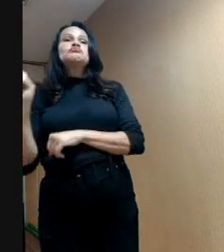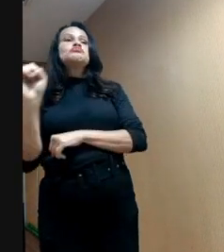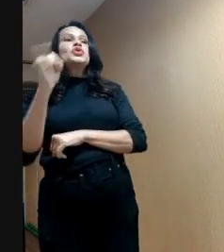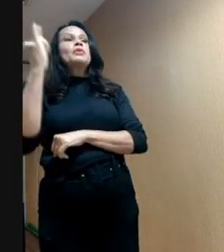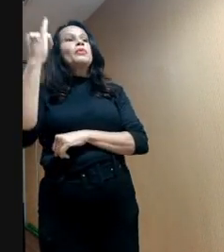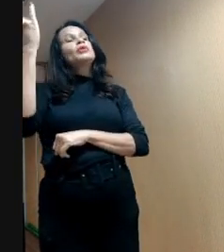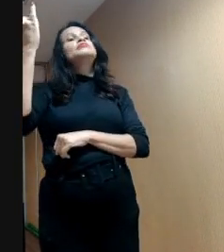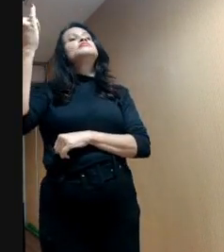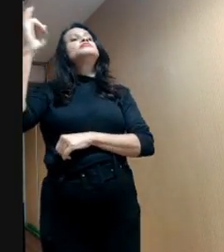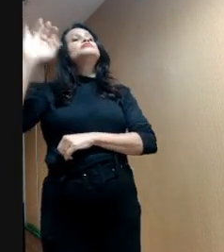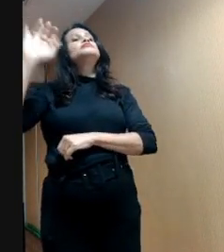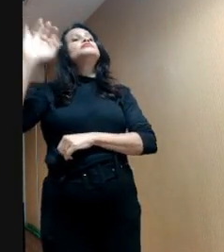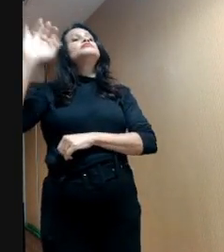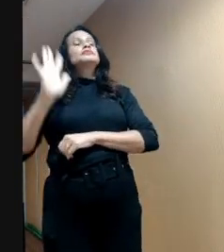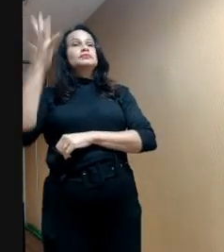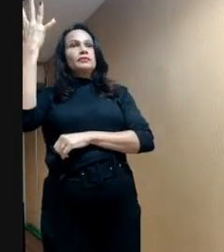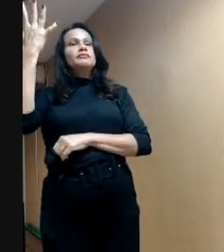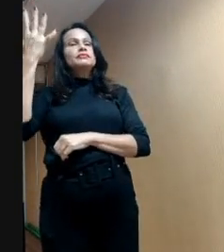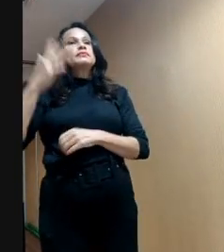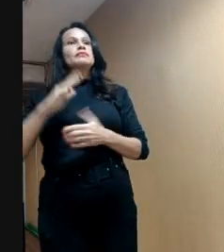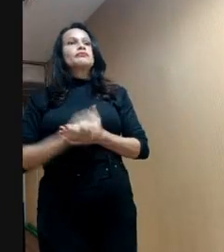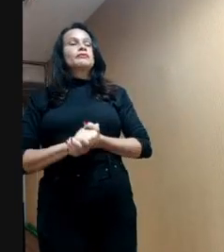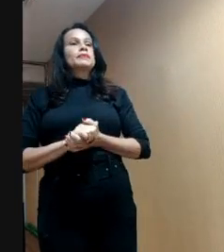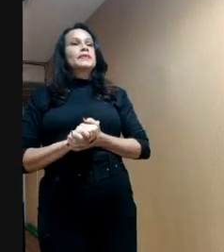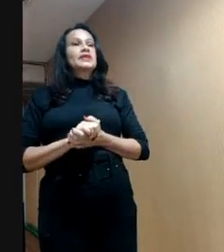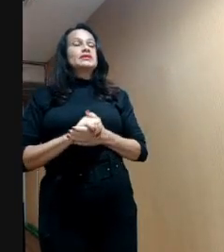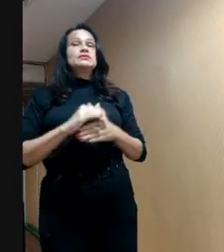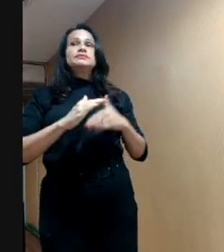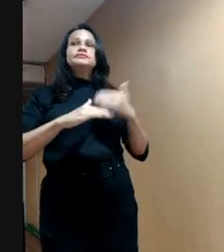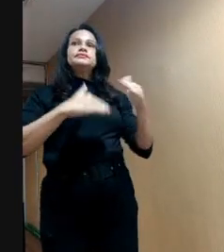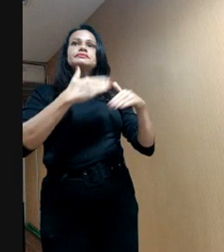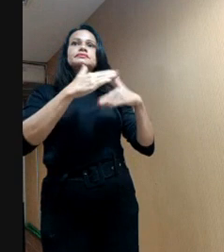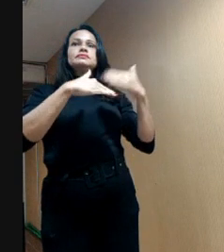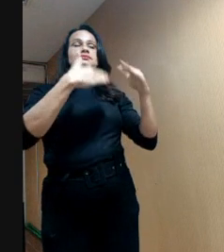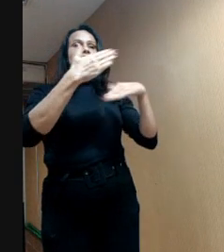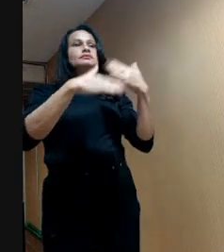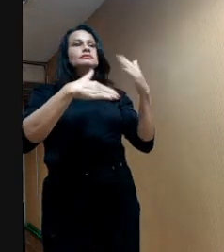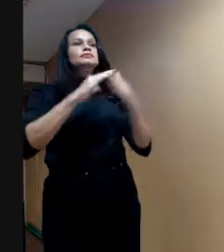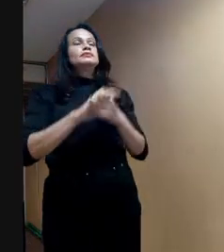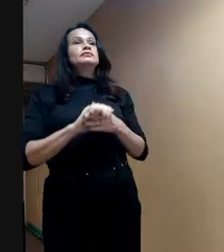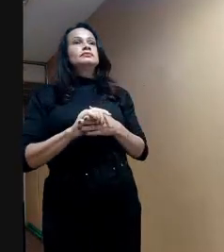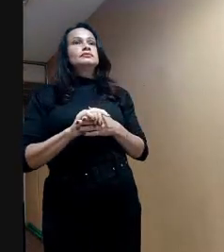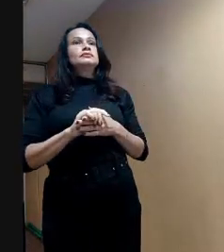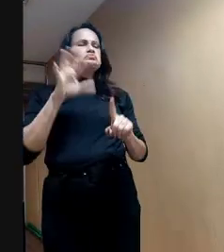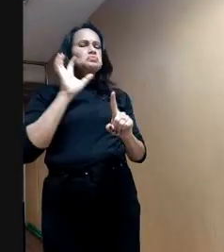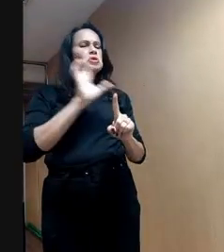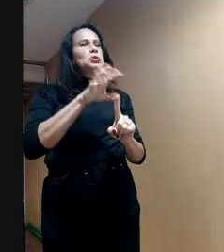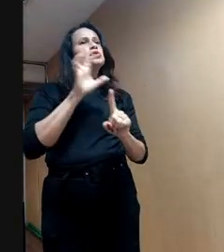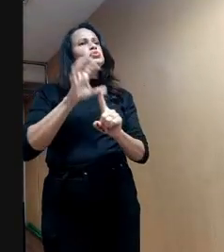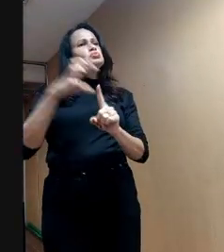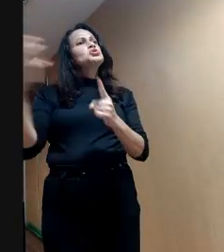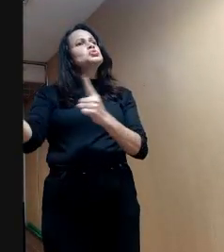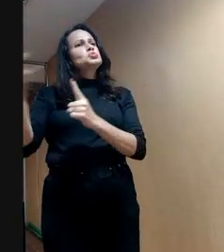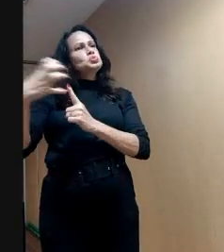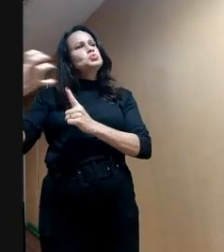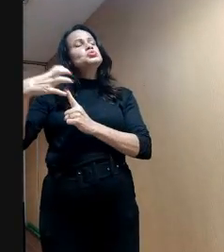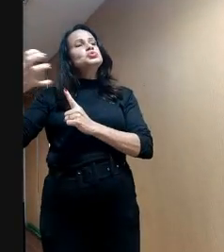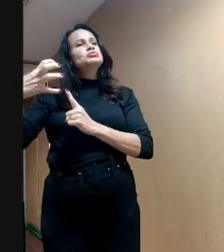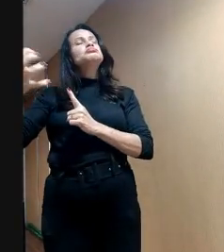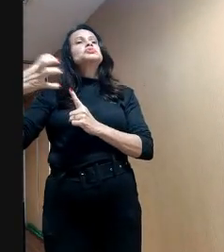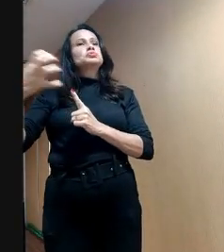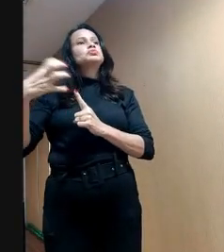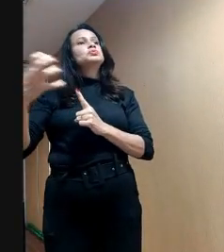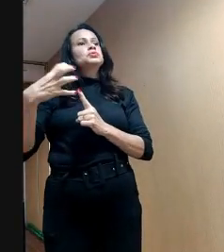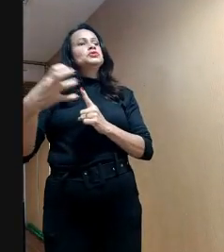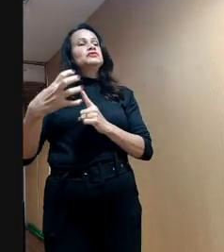um evento de fato promissor, transformador e que nos provoque cada vez mais a intenção